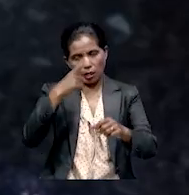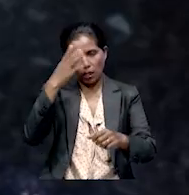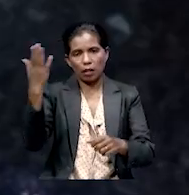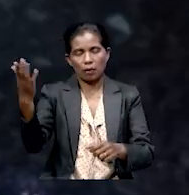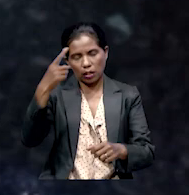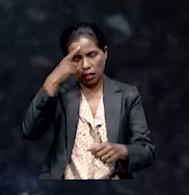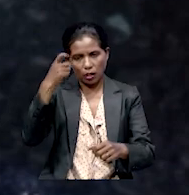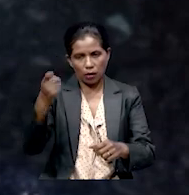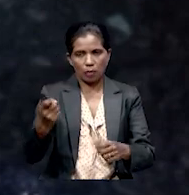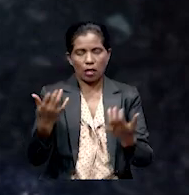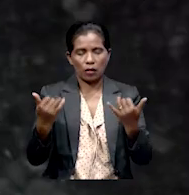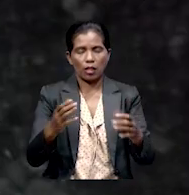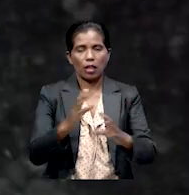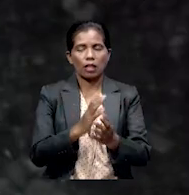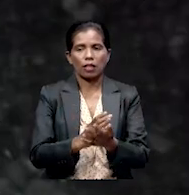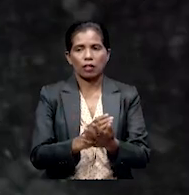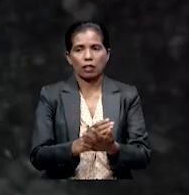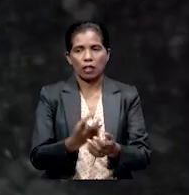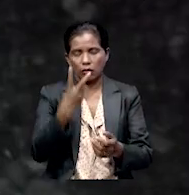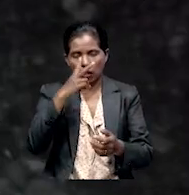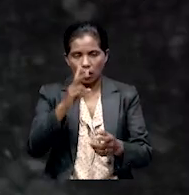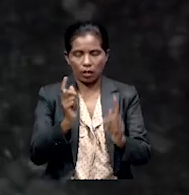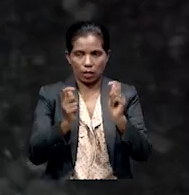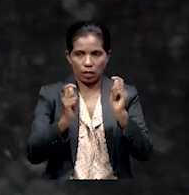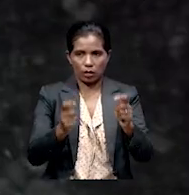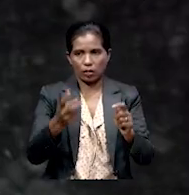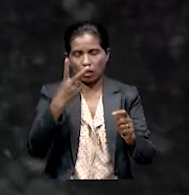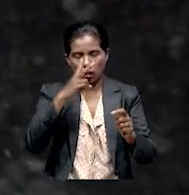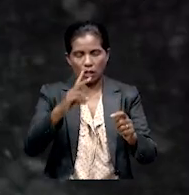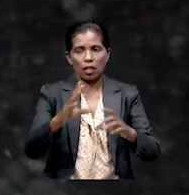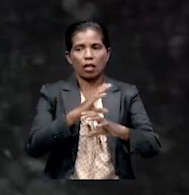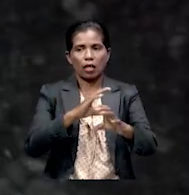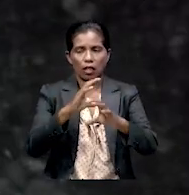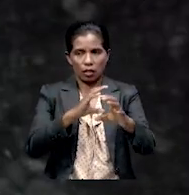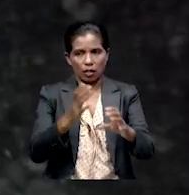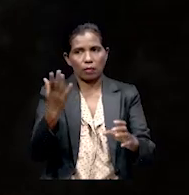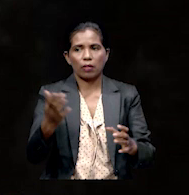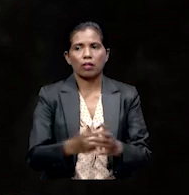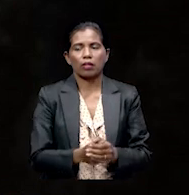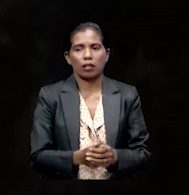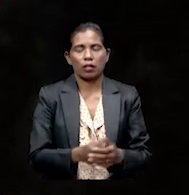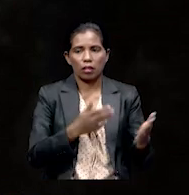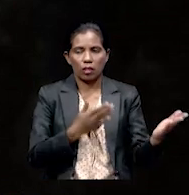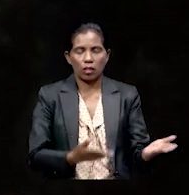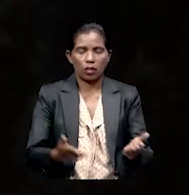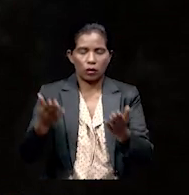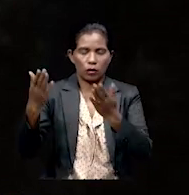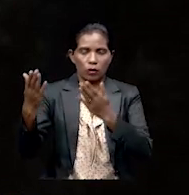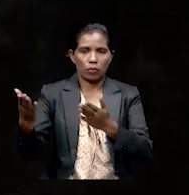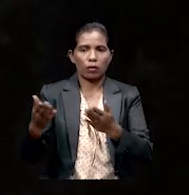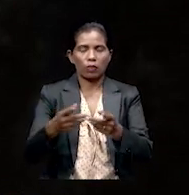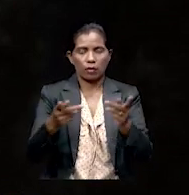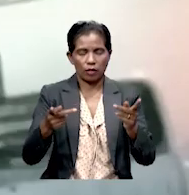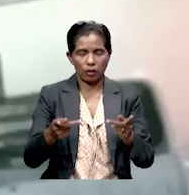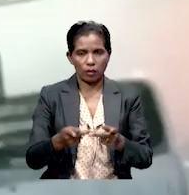dadaune, patrimônio estado se halo diagnóstico, hodihare condição careta refere, molo cloriba oficina patrimônio